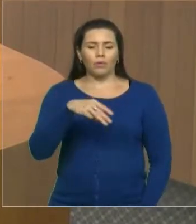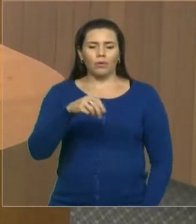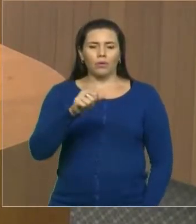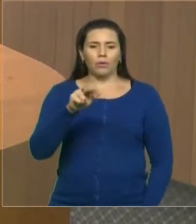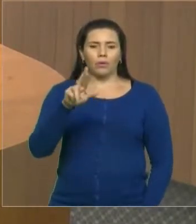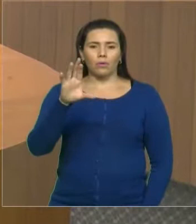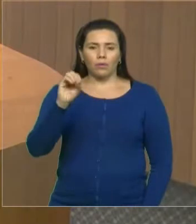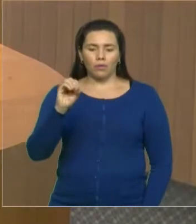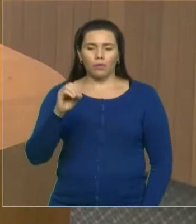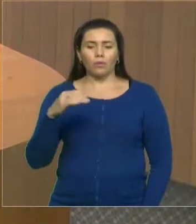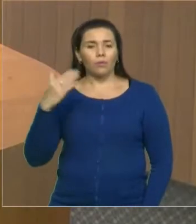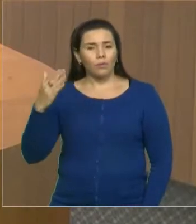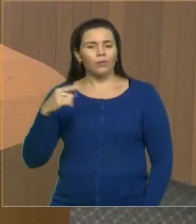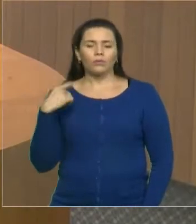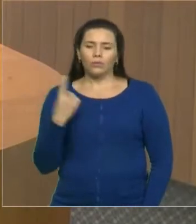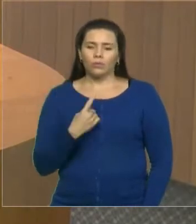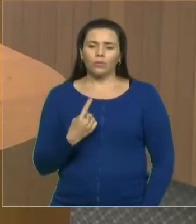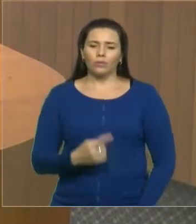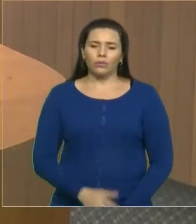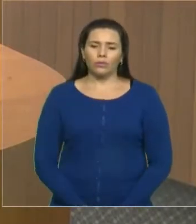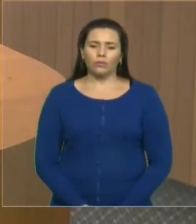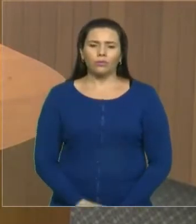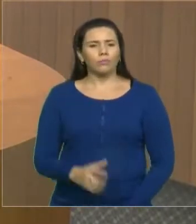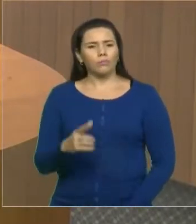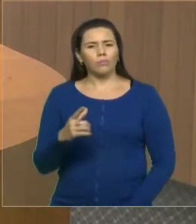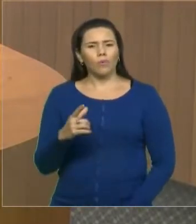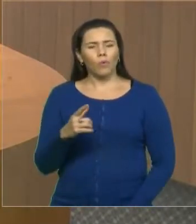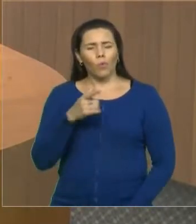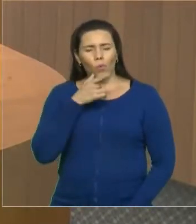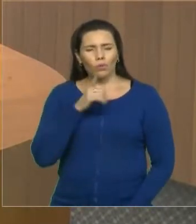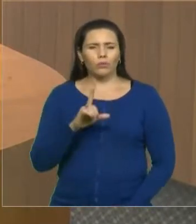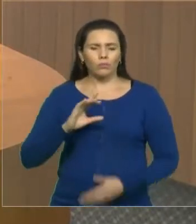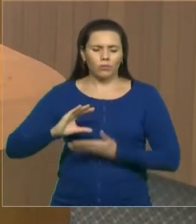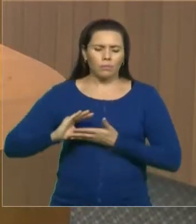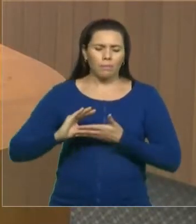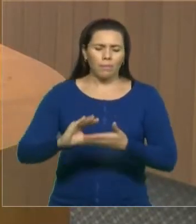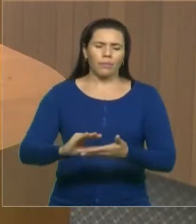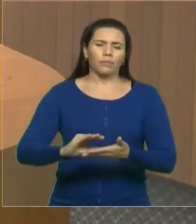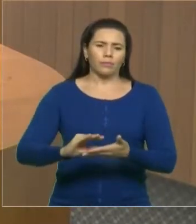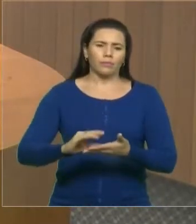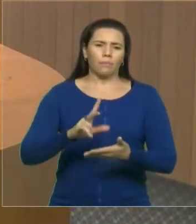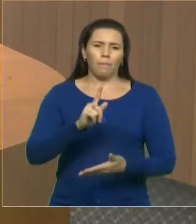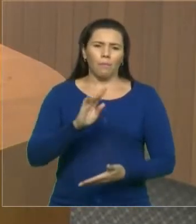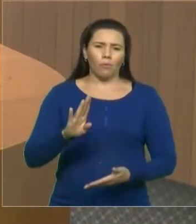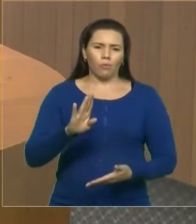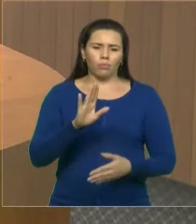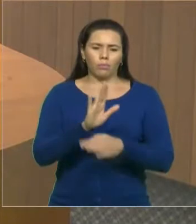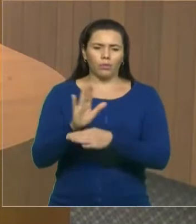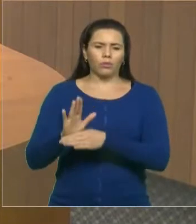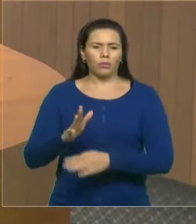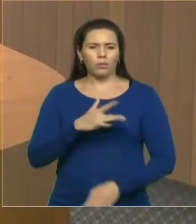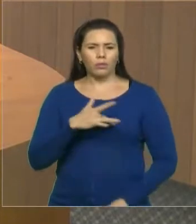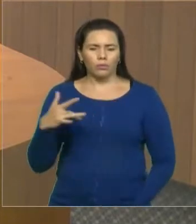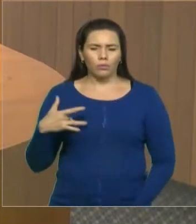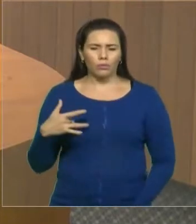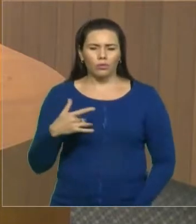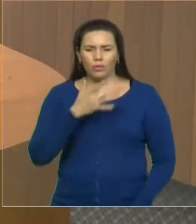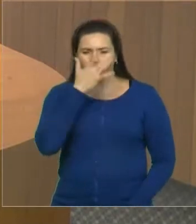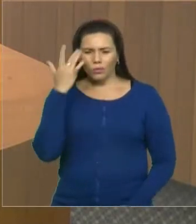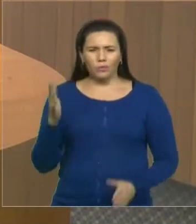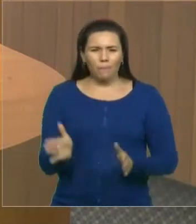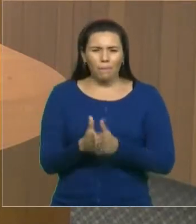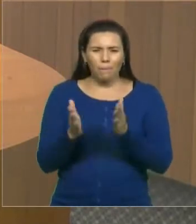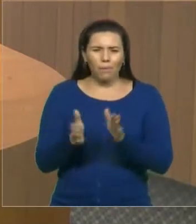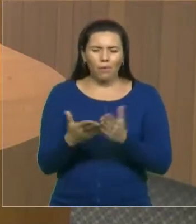emenda completa da saúde, também para aquelas pessoas que muitas vezes não são enxergadas,